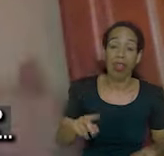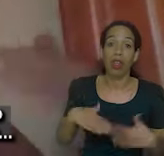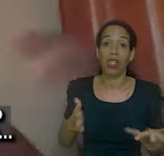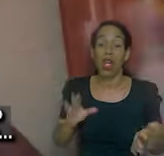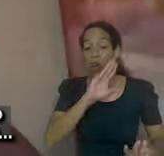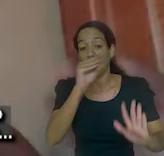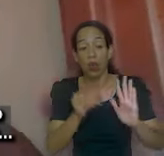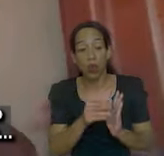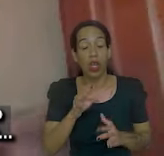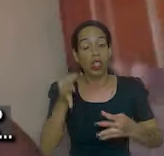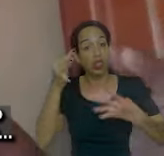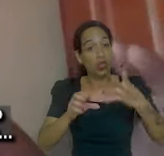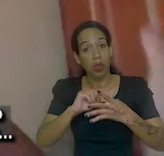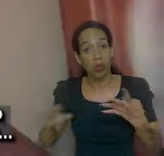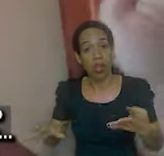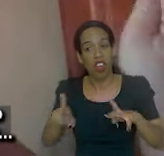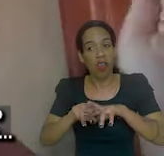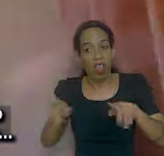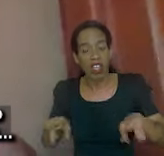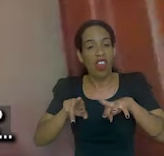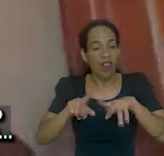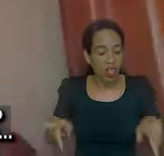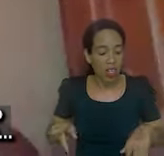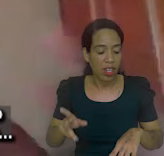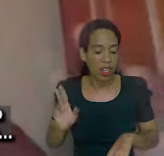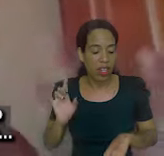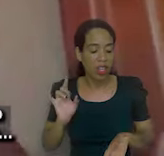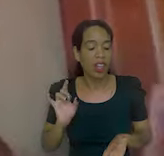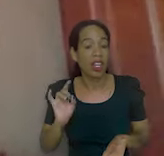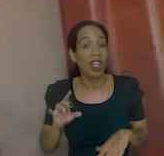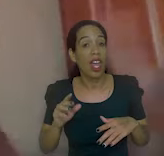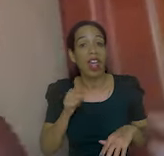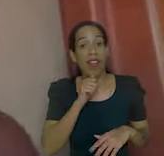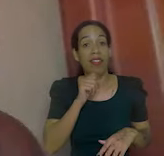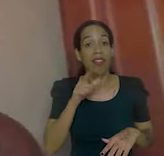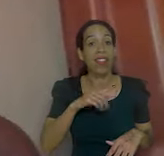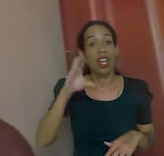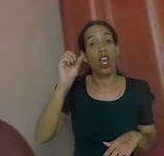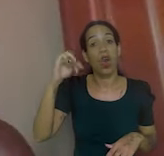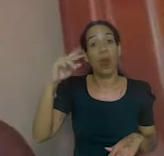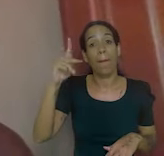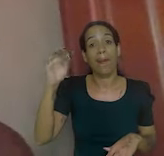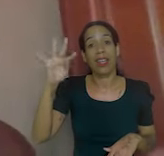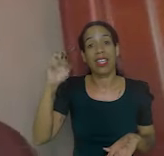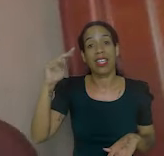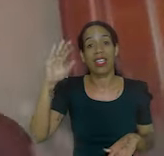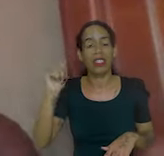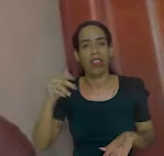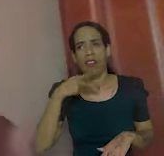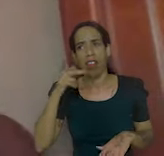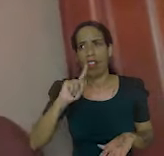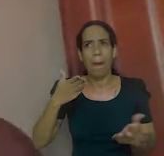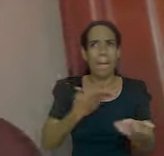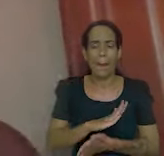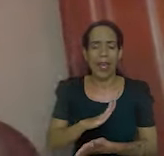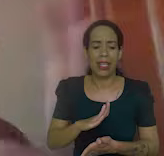Aí eu fui botando lá a jurisprudência, em sentido diverso, e ficava lá, e ainda tem a questão da competência. Porque tem gente que diz que não passa